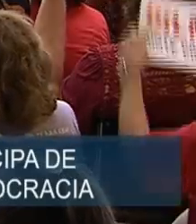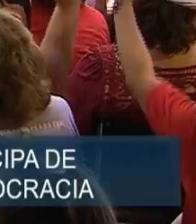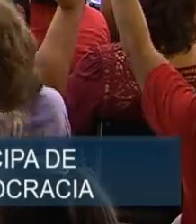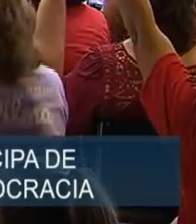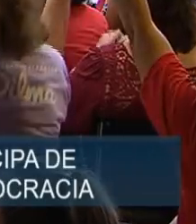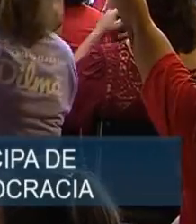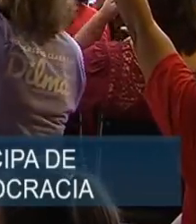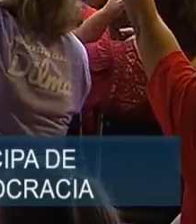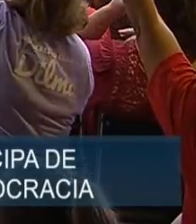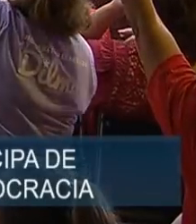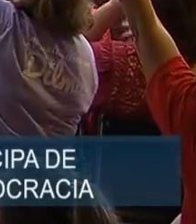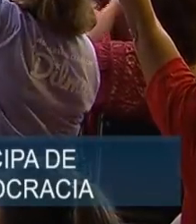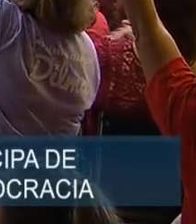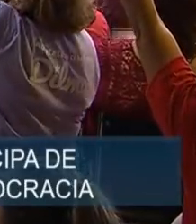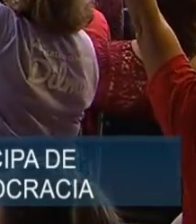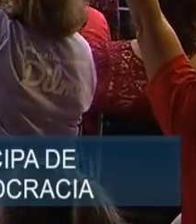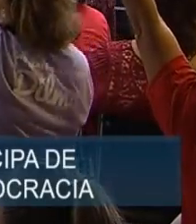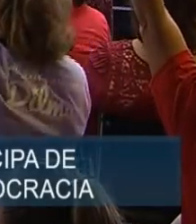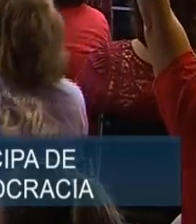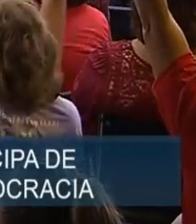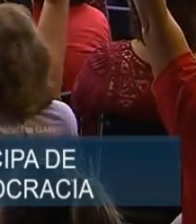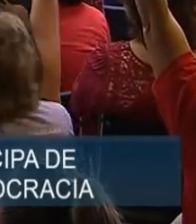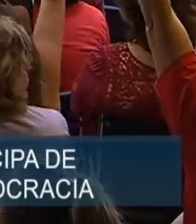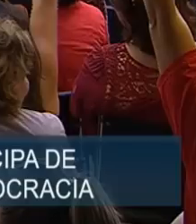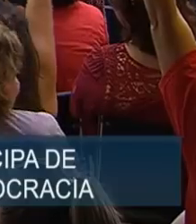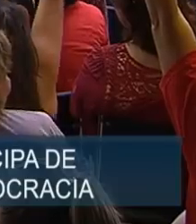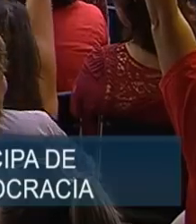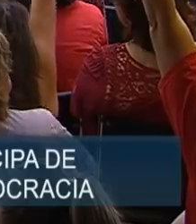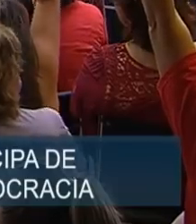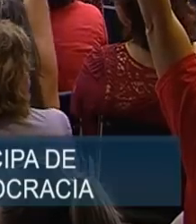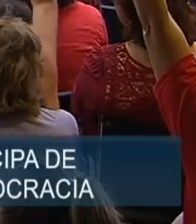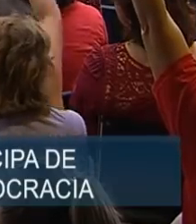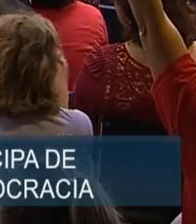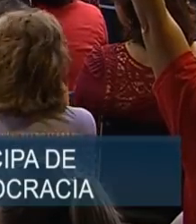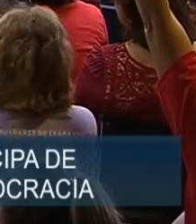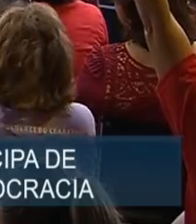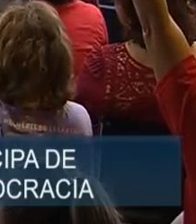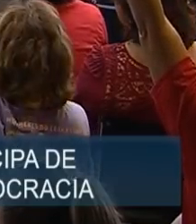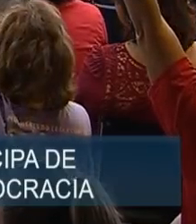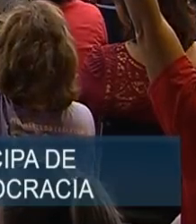fé porque ele é gobernado por no meu país.